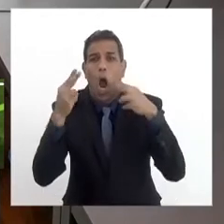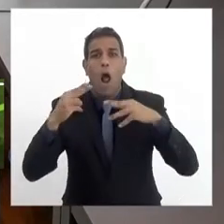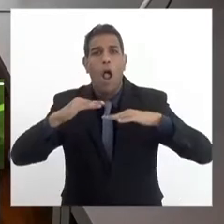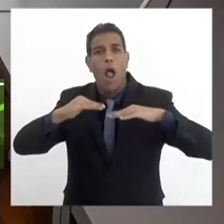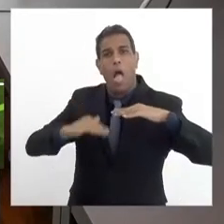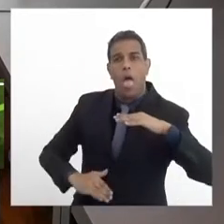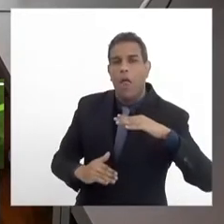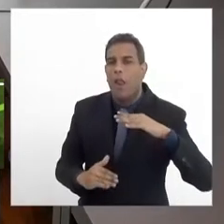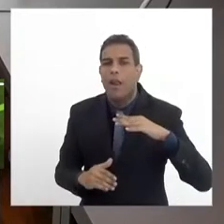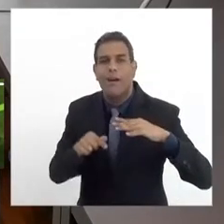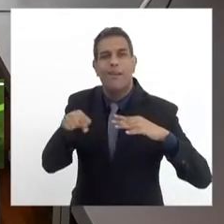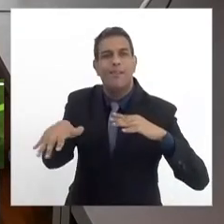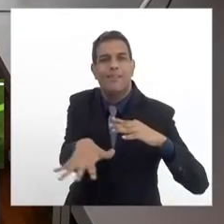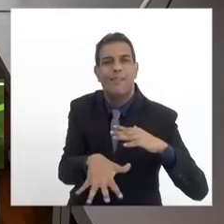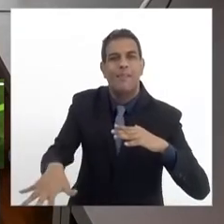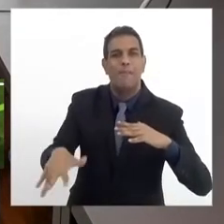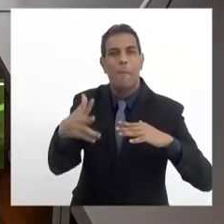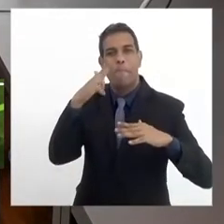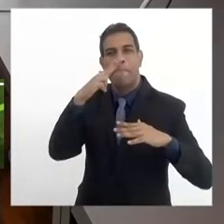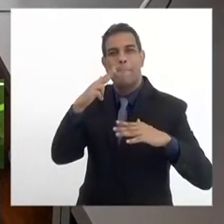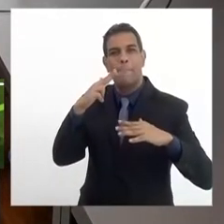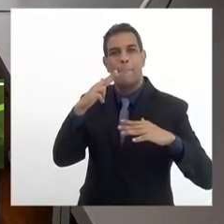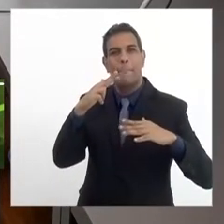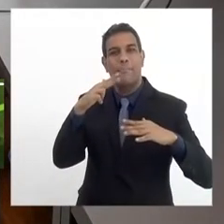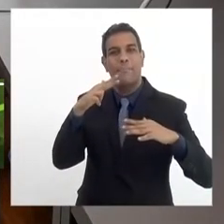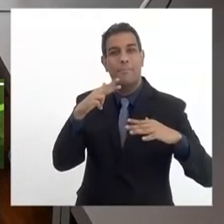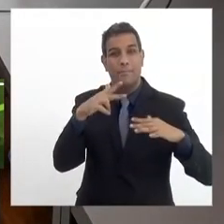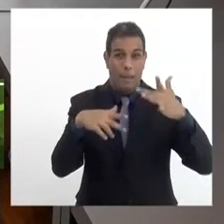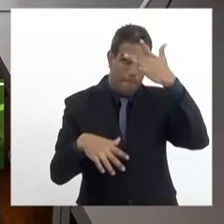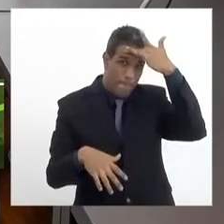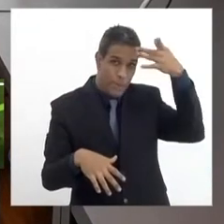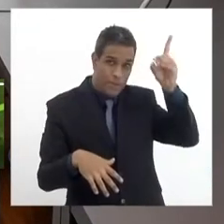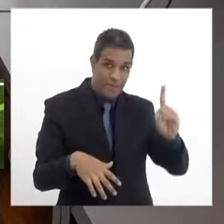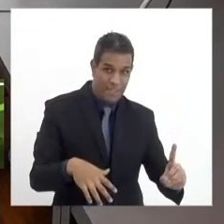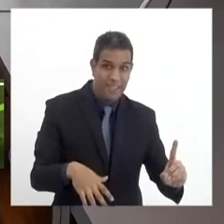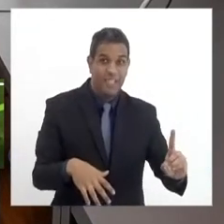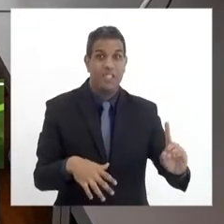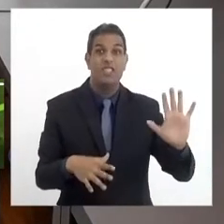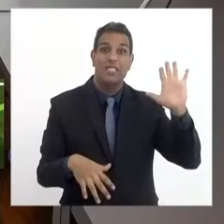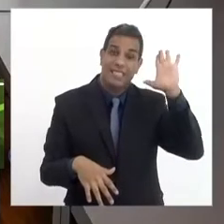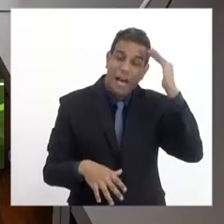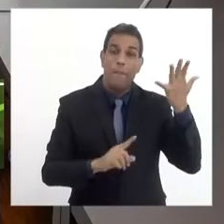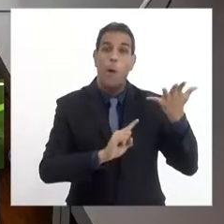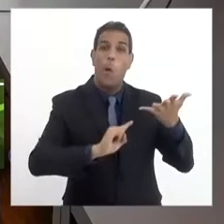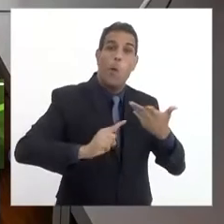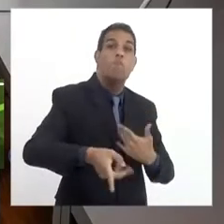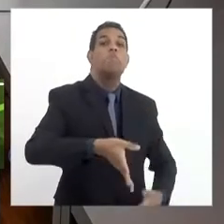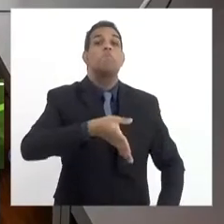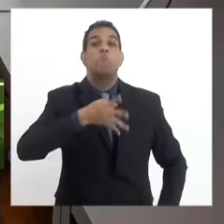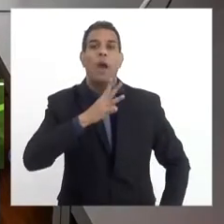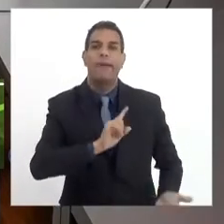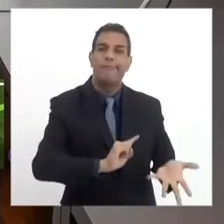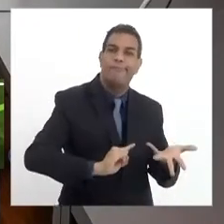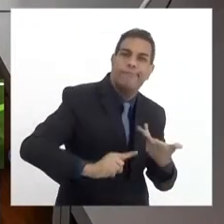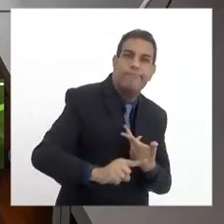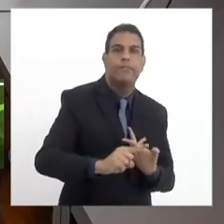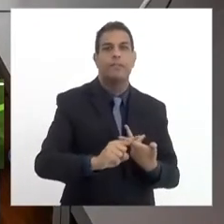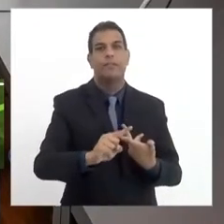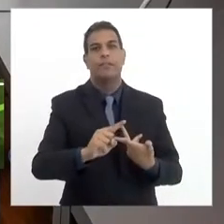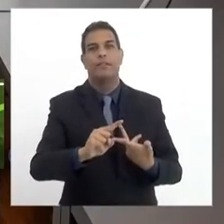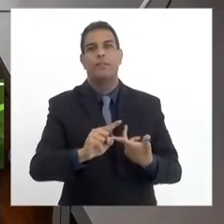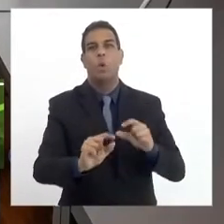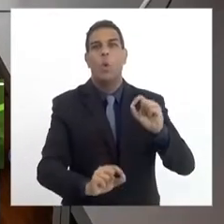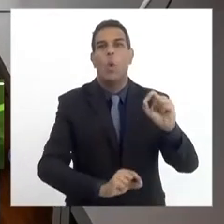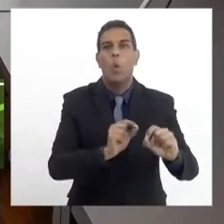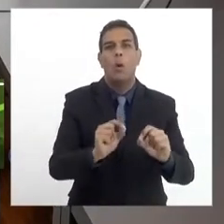mim. Então, aquele espaço, o deficiente naquele espaço, com aqueles jogadores, com os cadeirantes da seleção